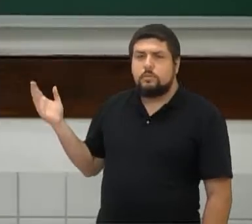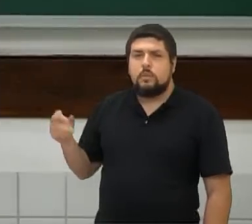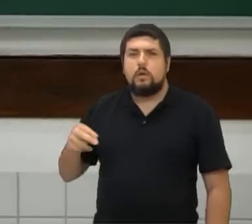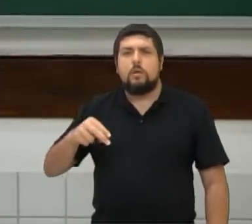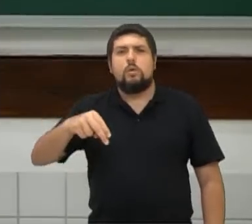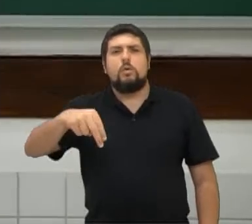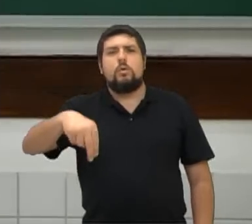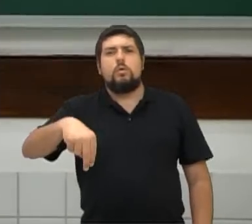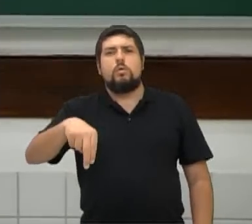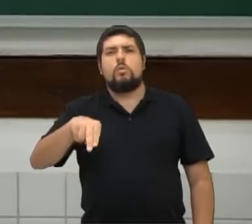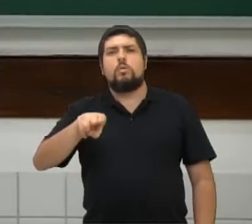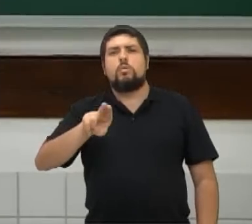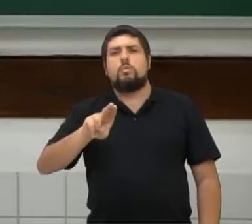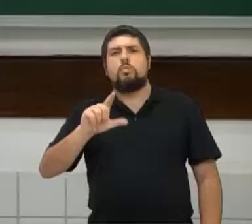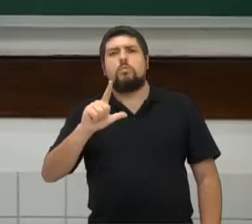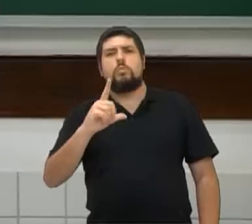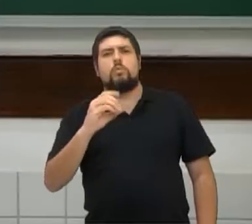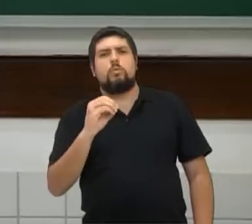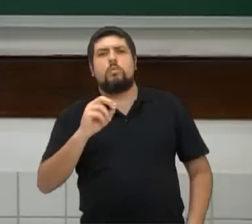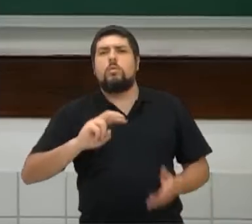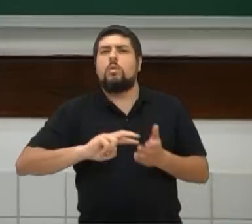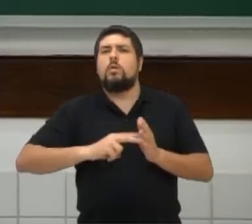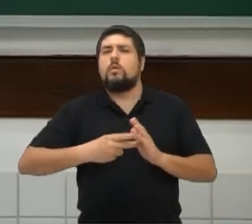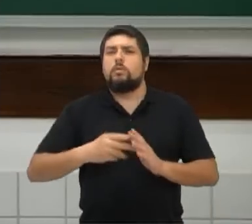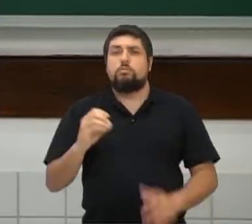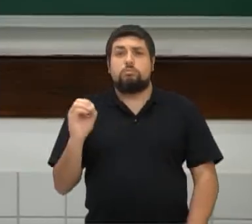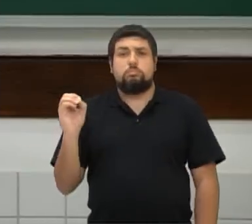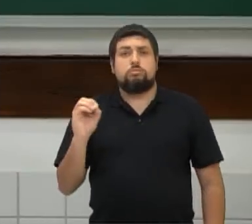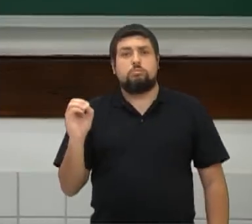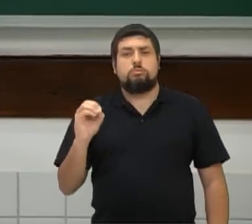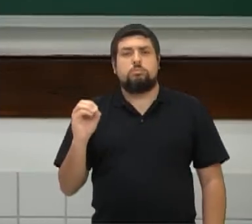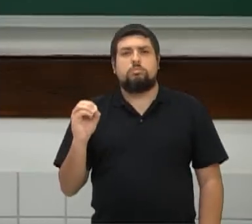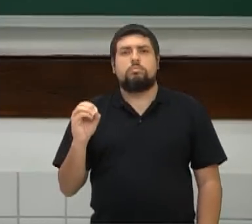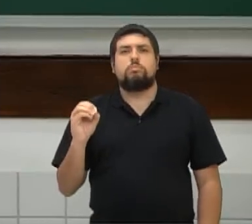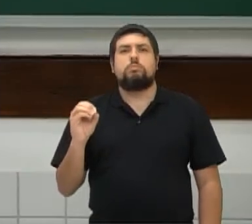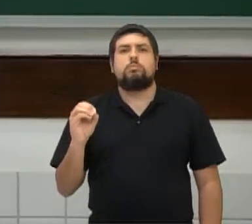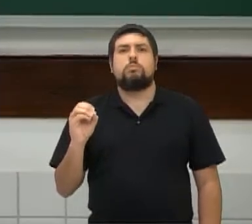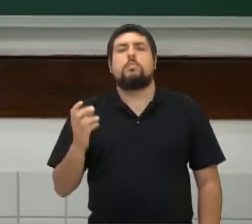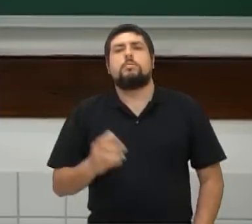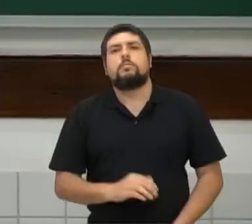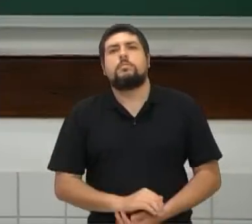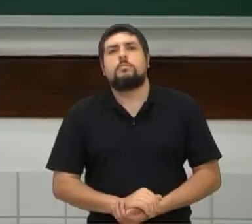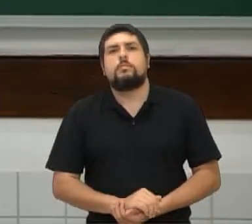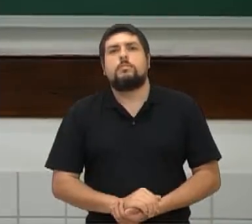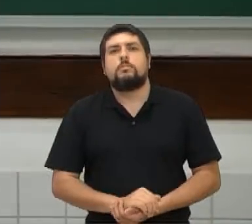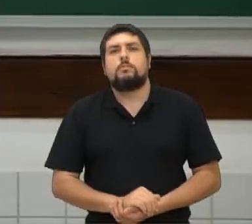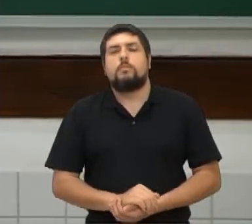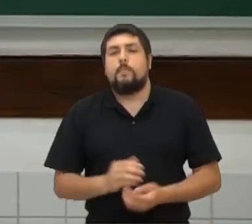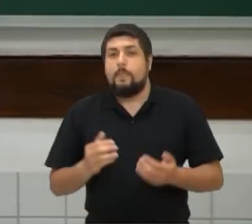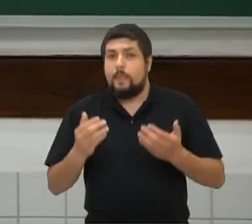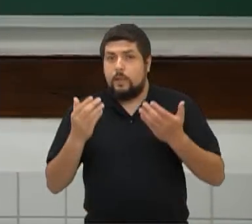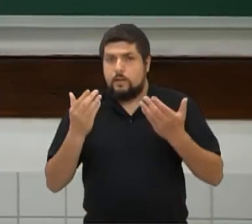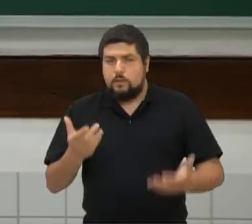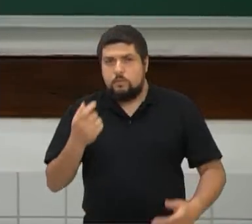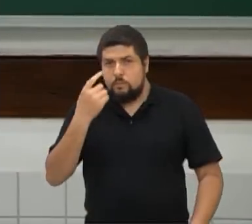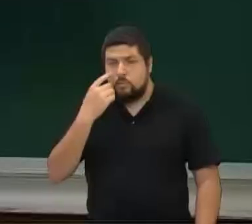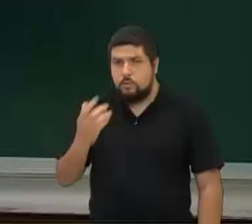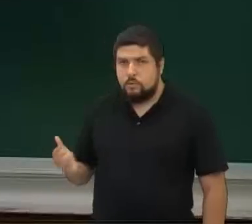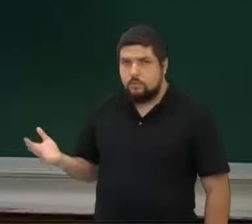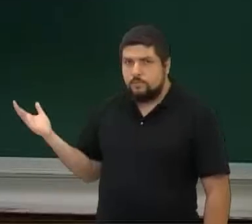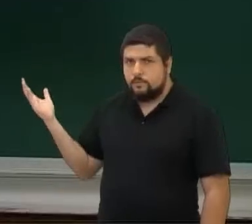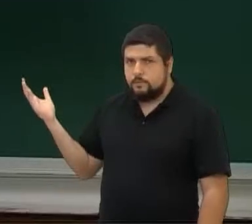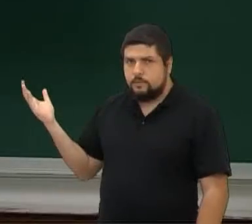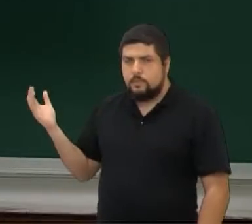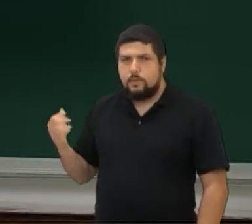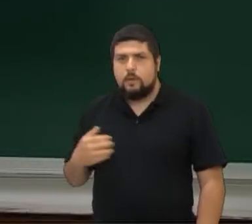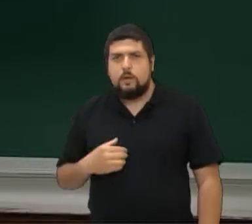palavrinha nulo, significa que ela não tem um valor, ok? Logo, nós podemos dizer que